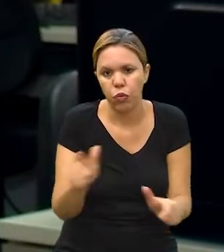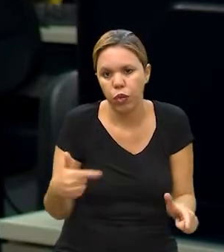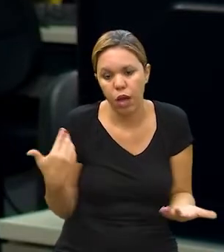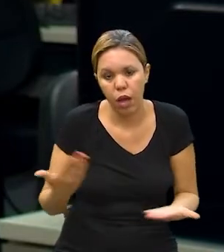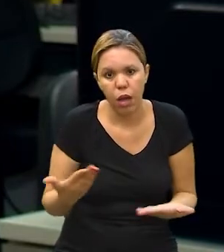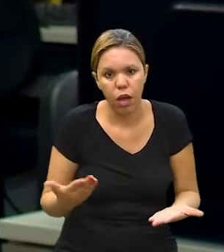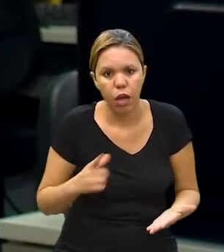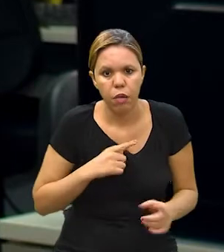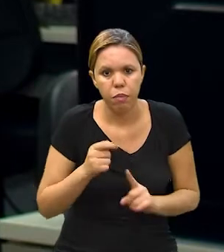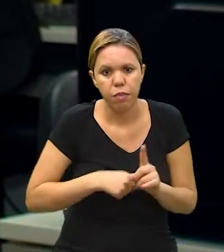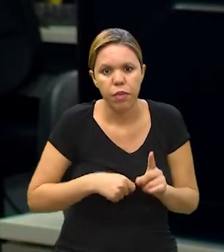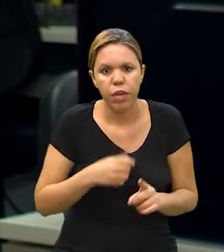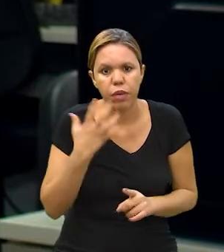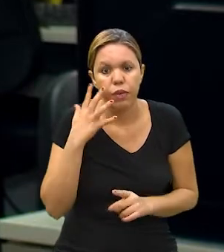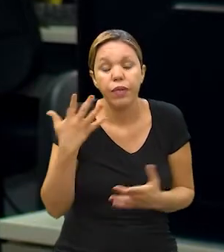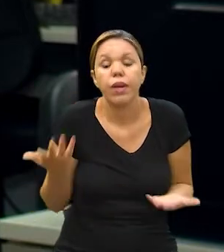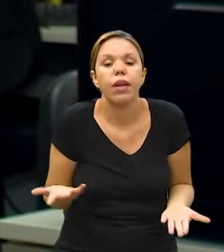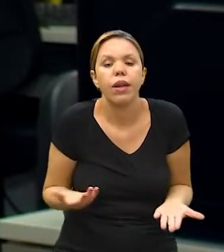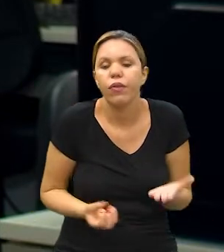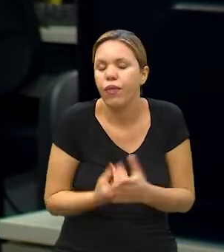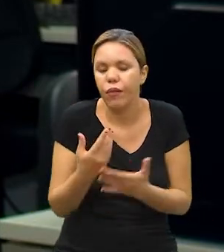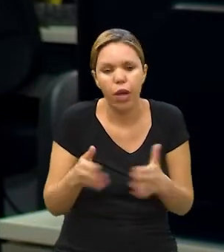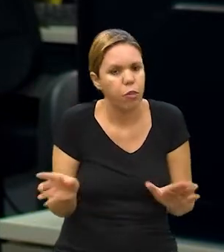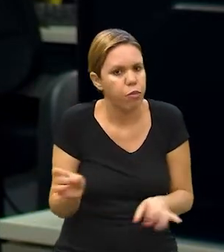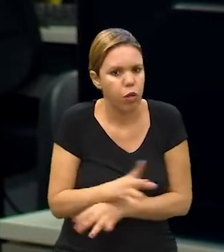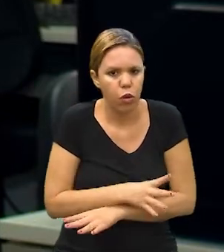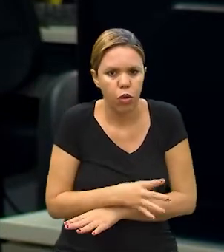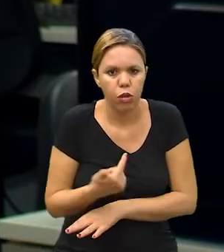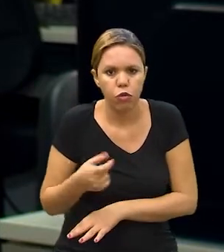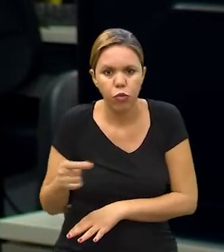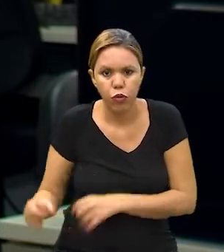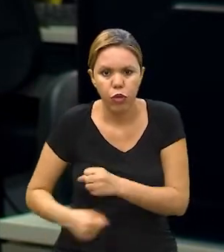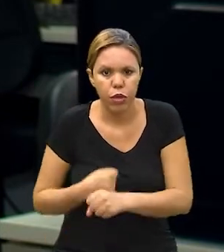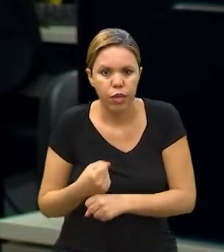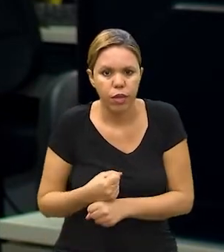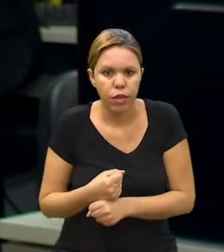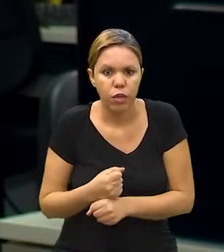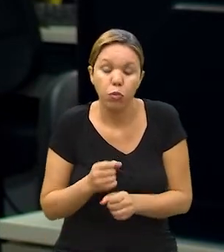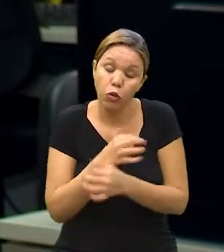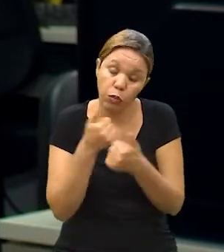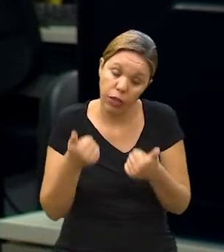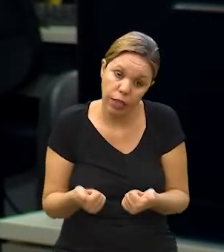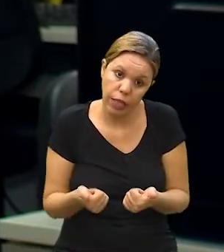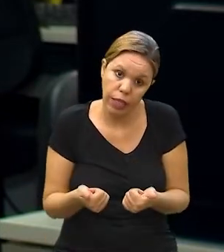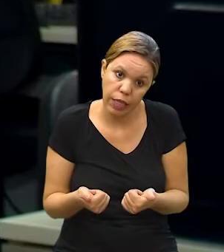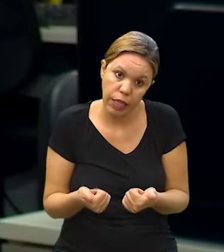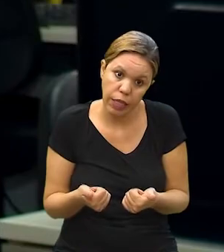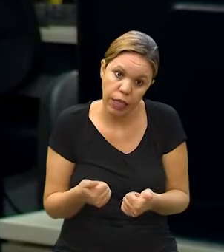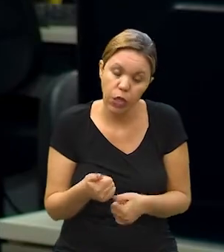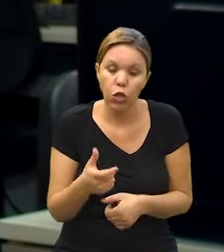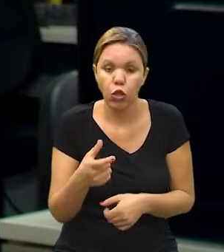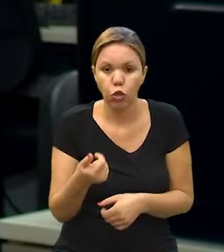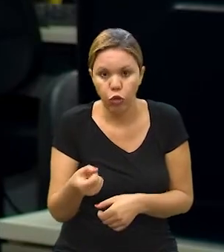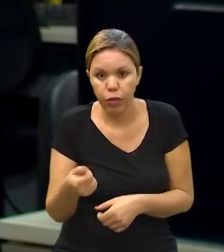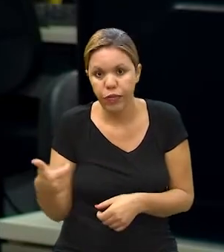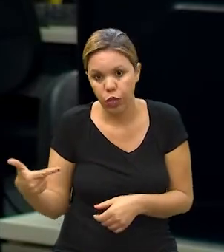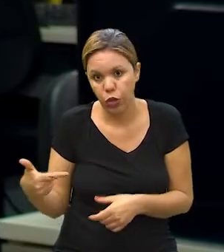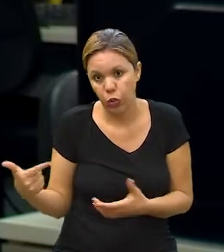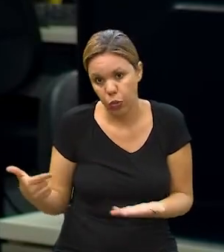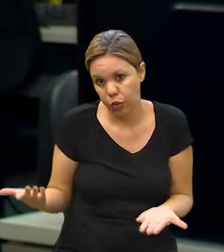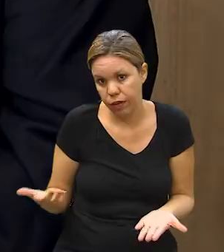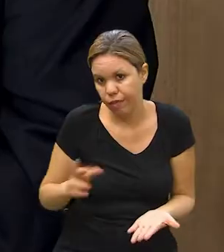agora no mês de fevereiro, quer dizer que não vai ficar pronto em 2020. Se ficar pronto em 2021 também é muito bom. Ficar em 2022 também é bom, é melhor do que não fazer,